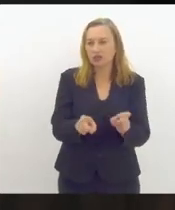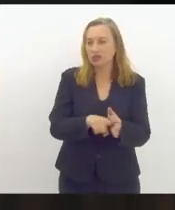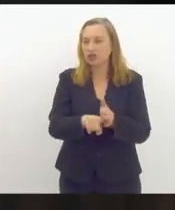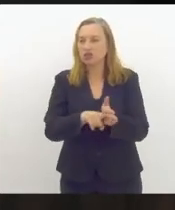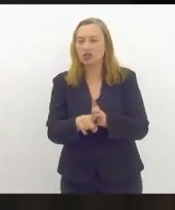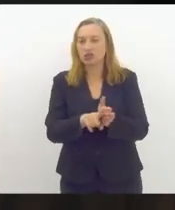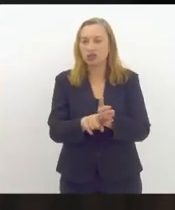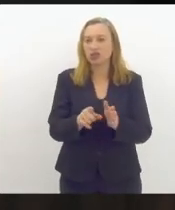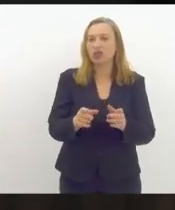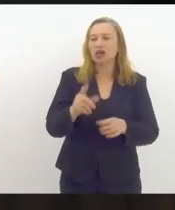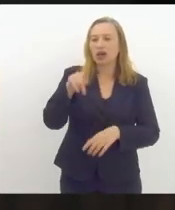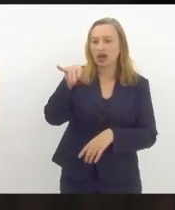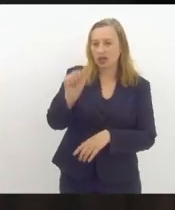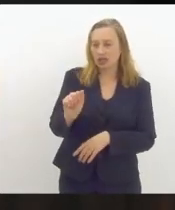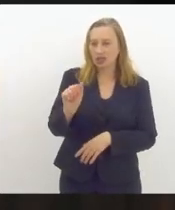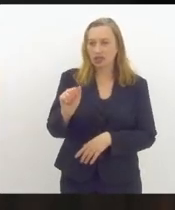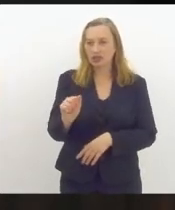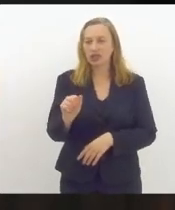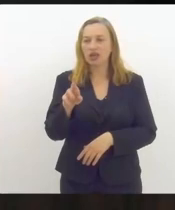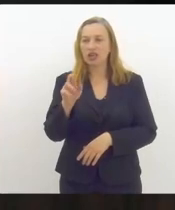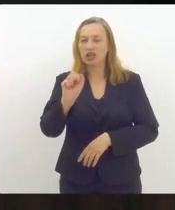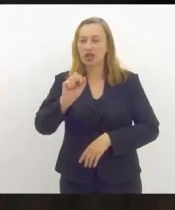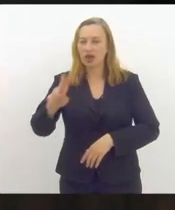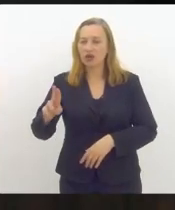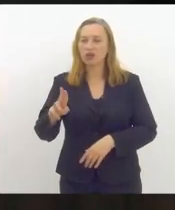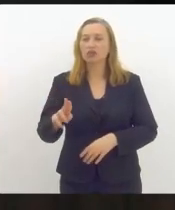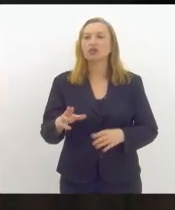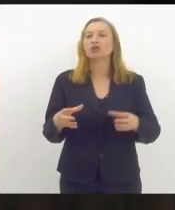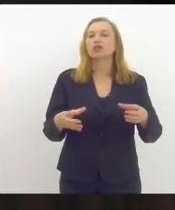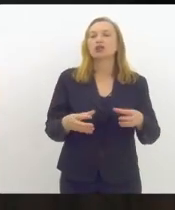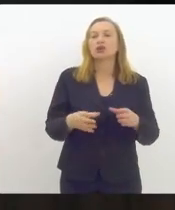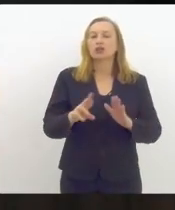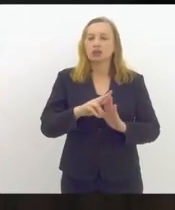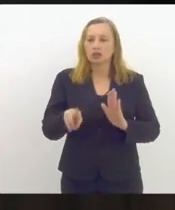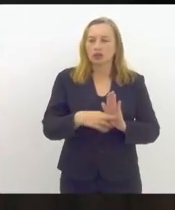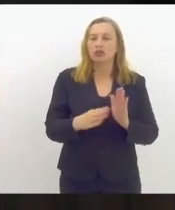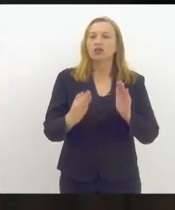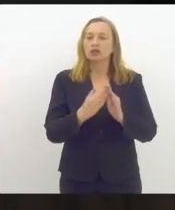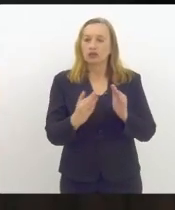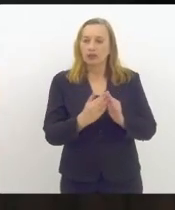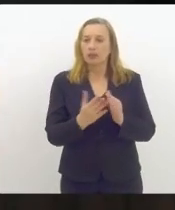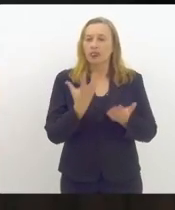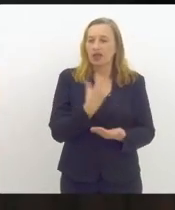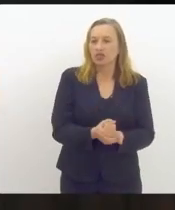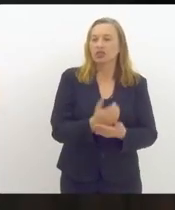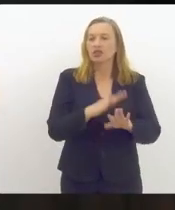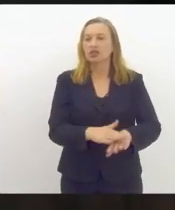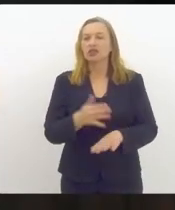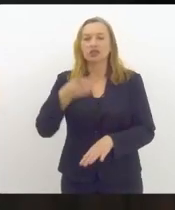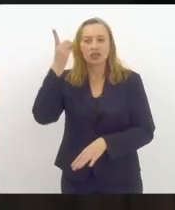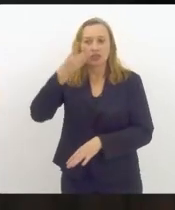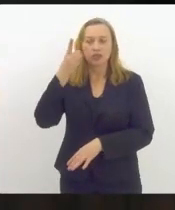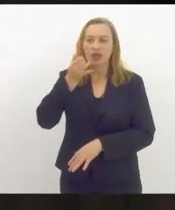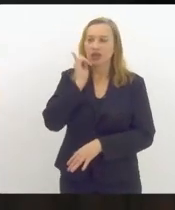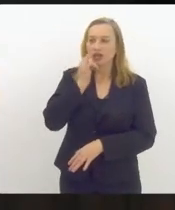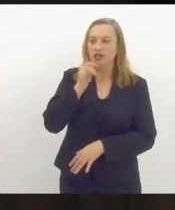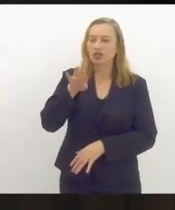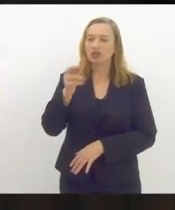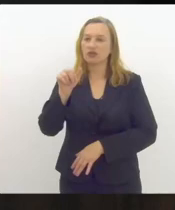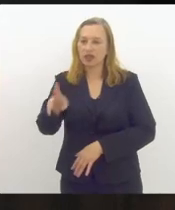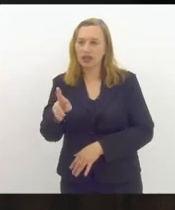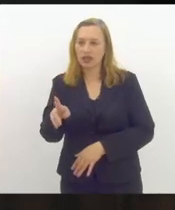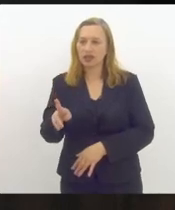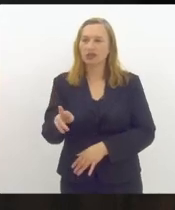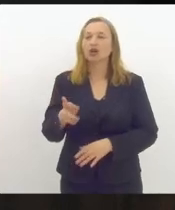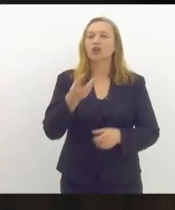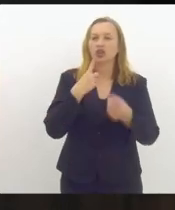obstetra Dra Ana Beatriz eriel parte da comissão de normas internas e proposições externas favorável Deputado relatou rosenverg